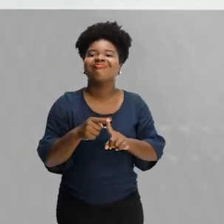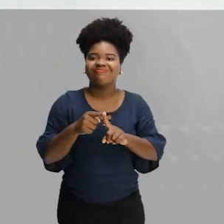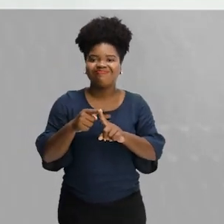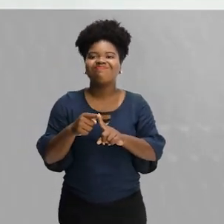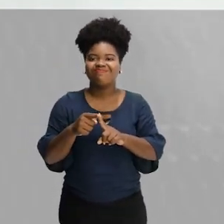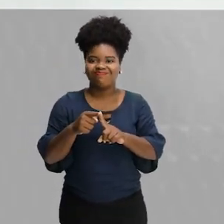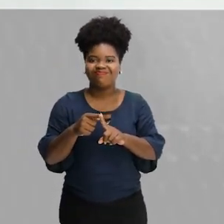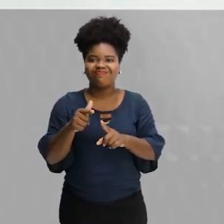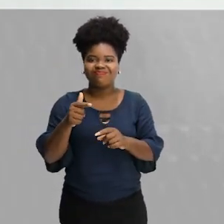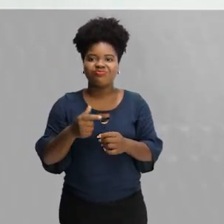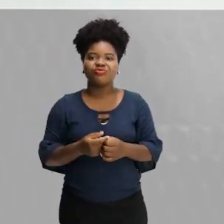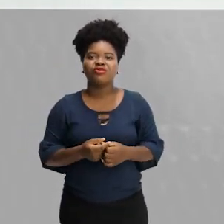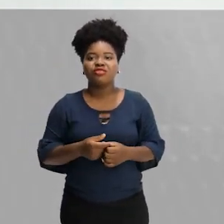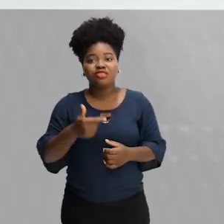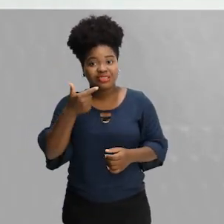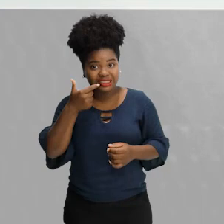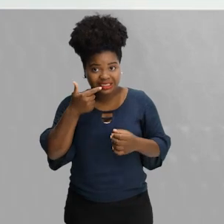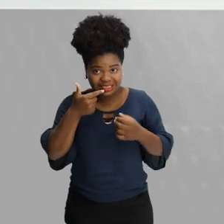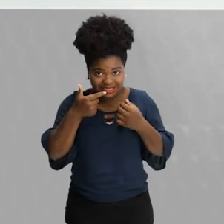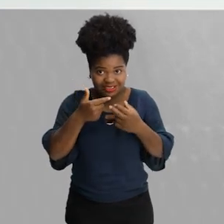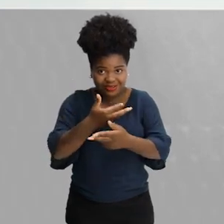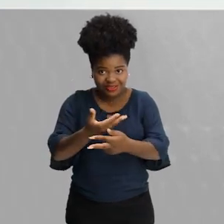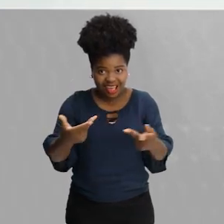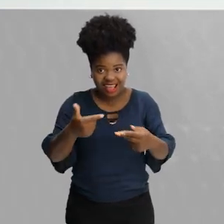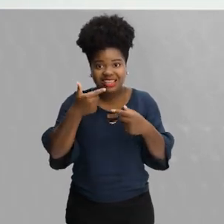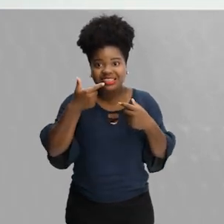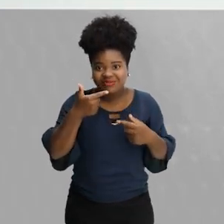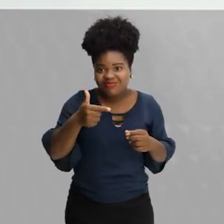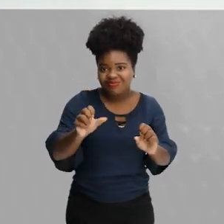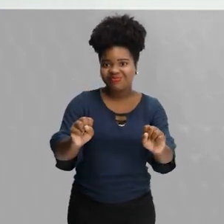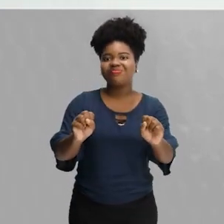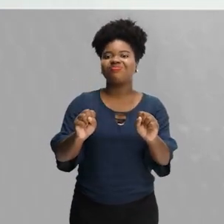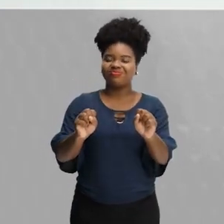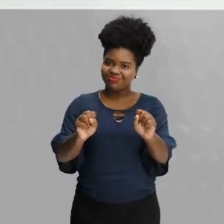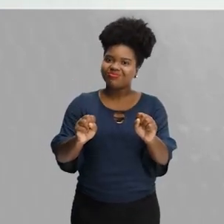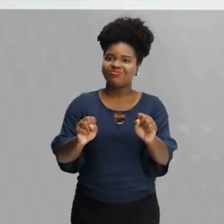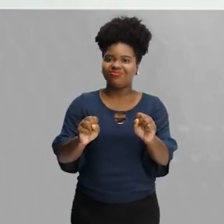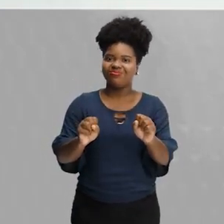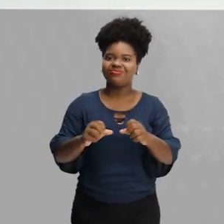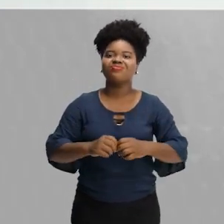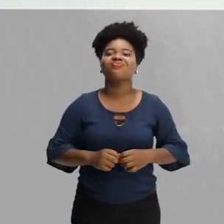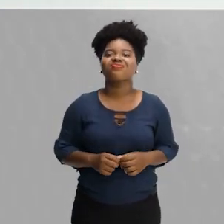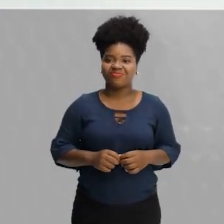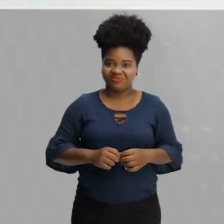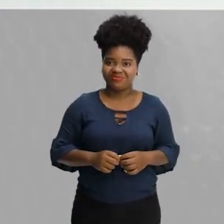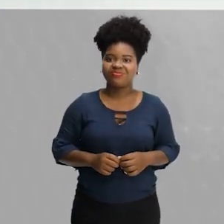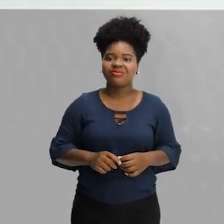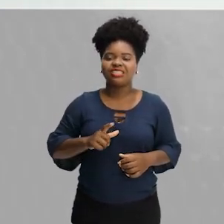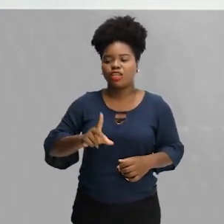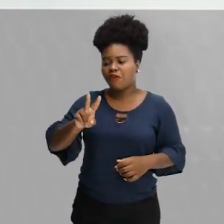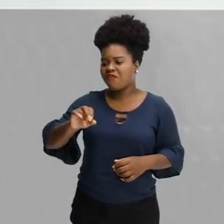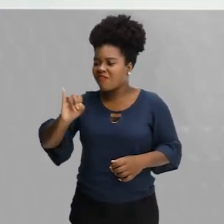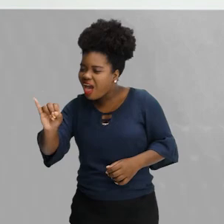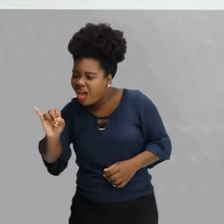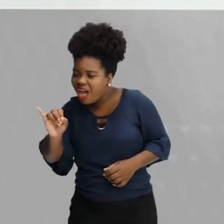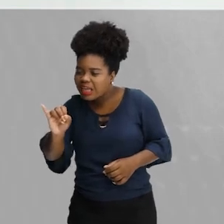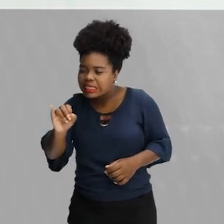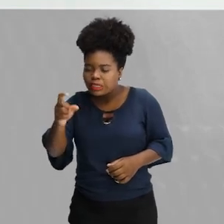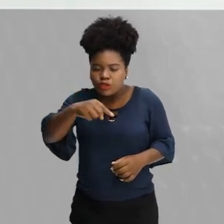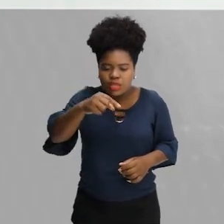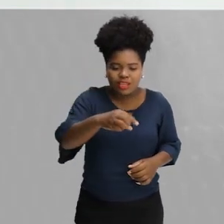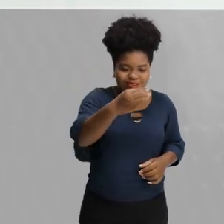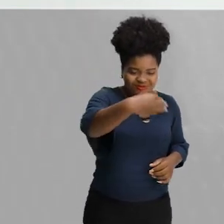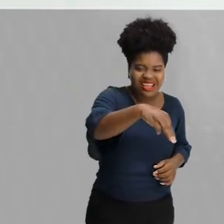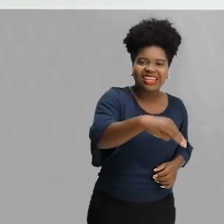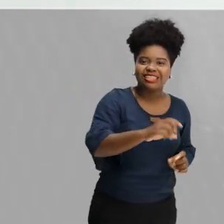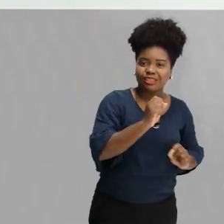regionais. Né? Brasília vem com seu véi, tipo de São Paulo, sudeste, né? Com suas locuções do véi. Enquanto a gente aqui no Maranhão fala o